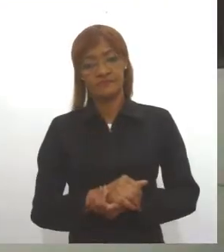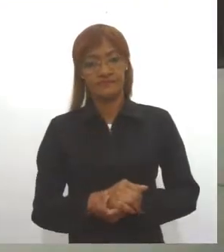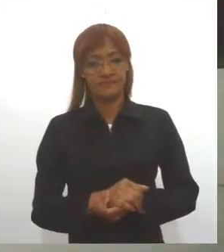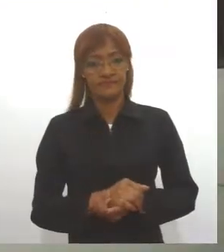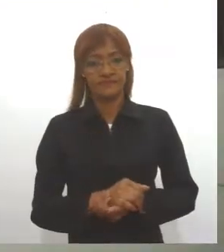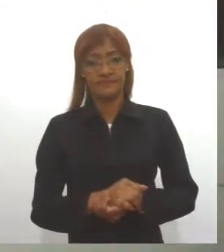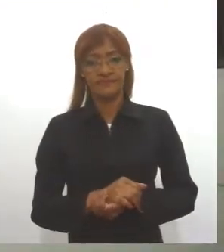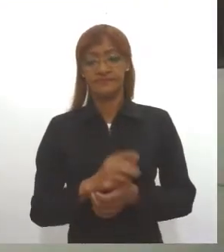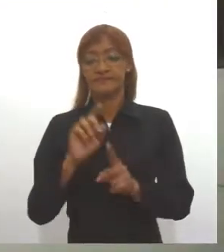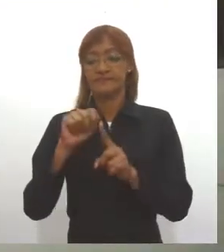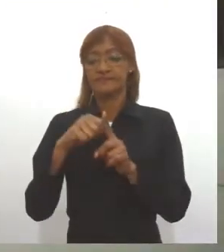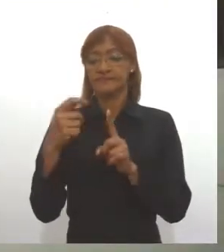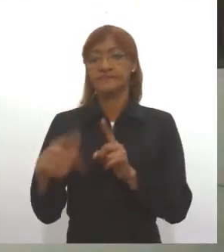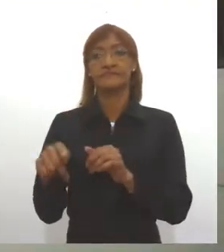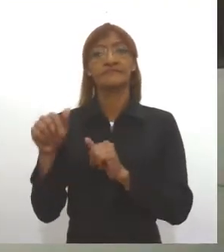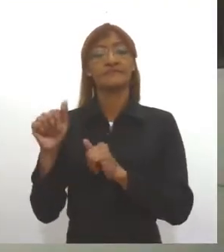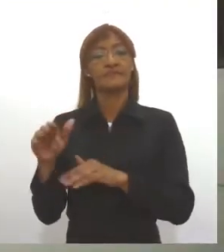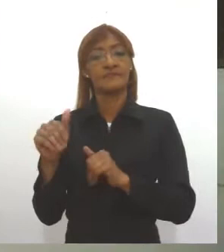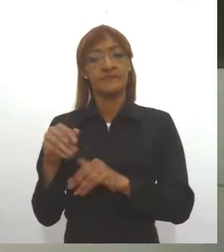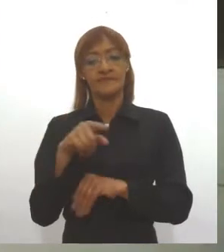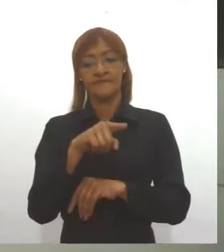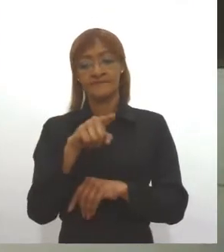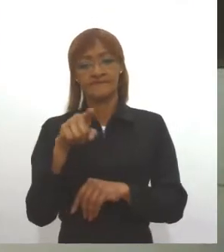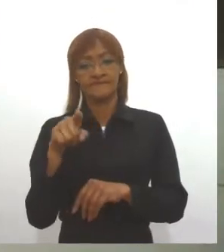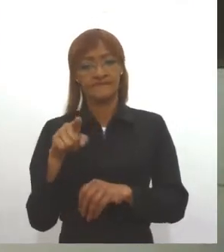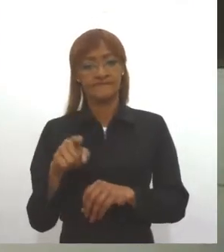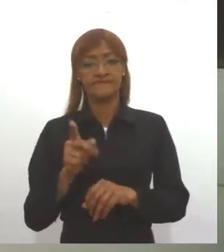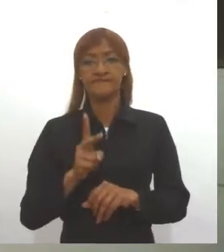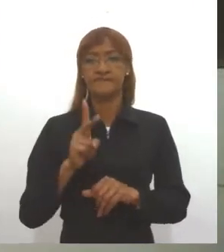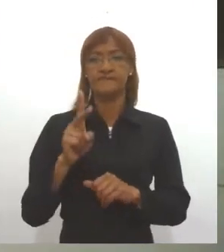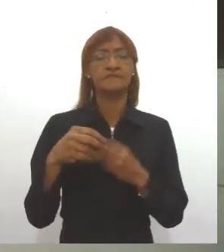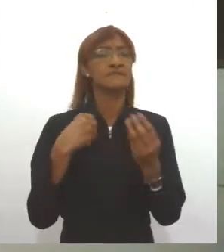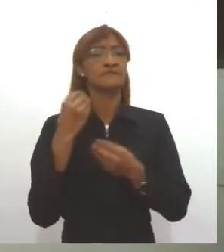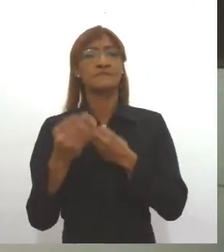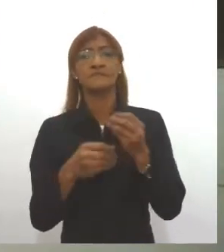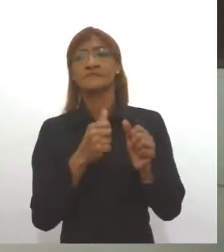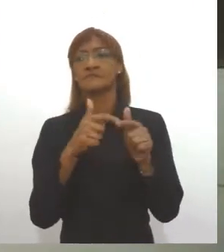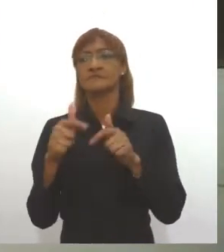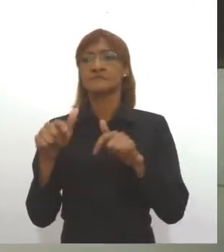mês de setembro, vocês do centro vão estar realizando ações? Como é que vai funcionar?